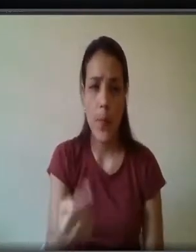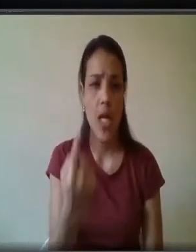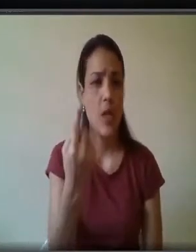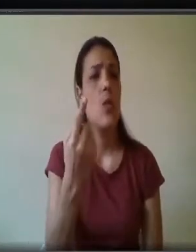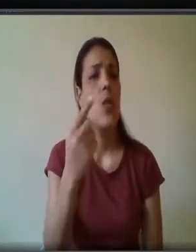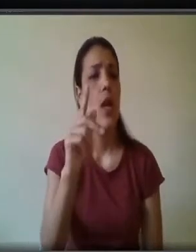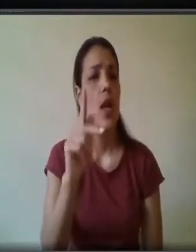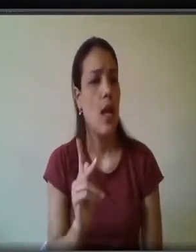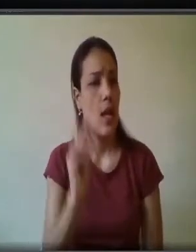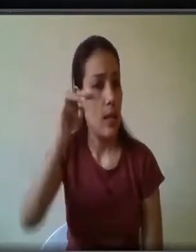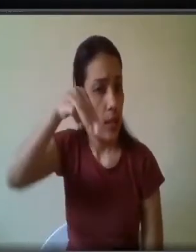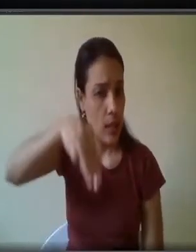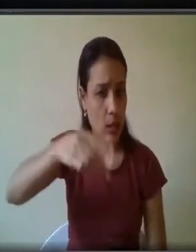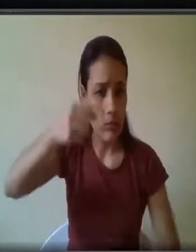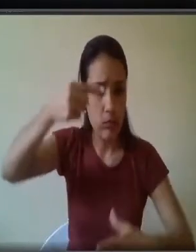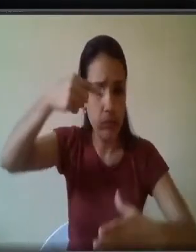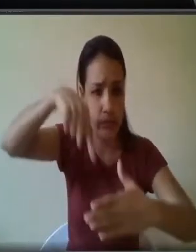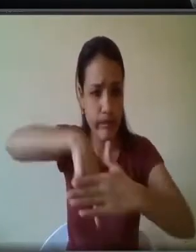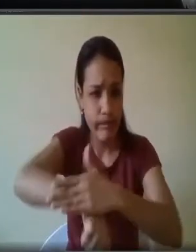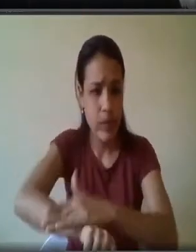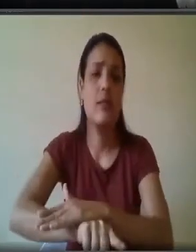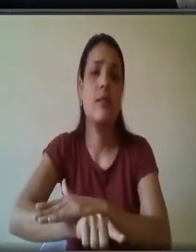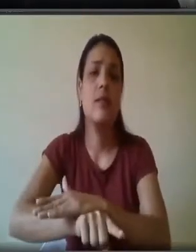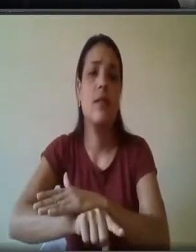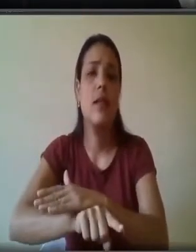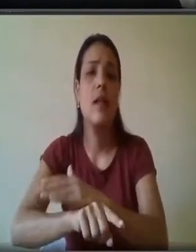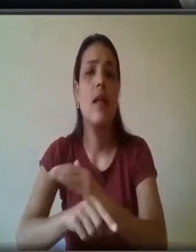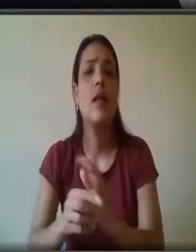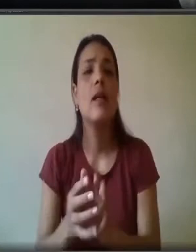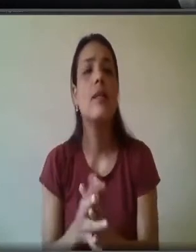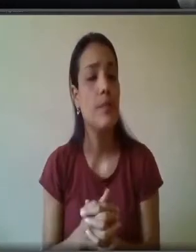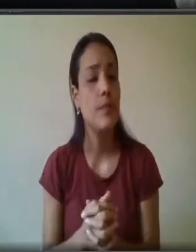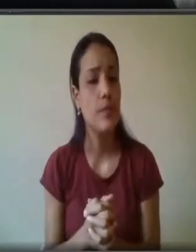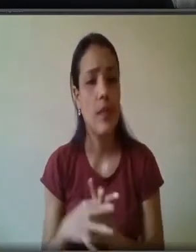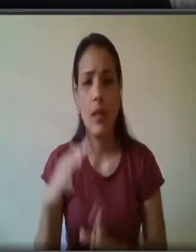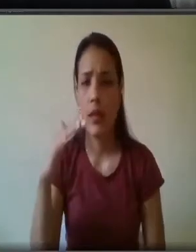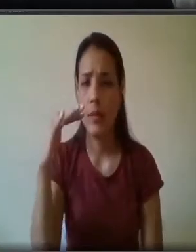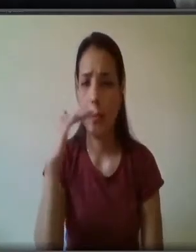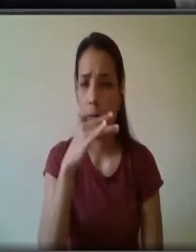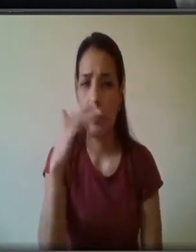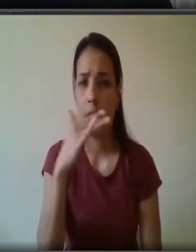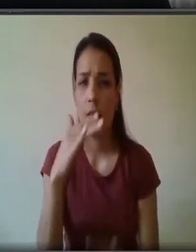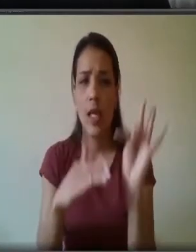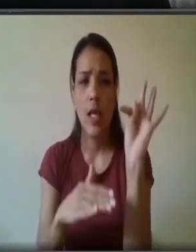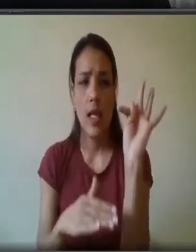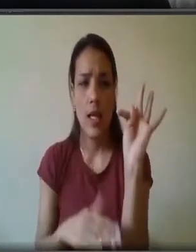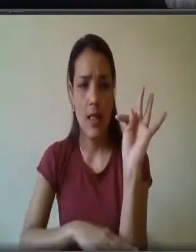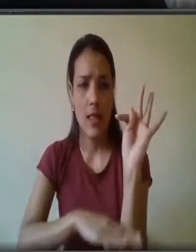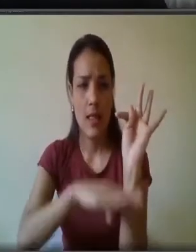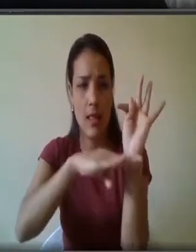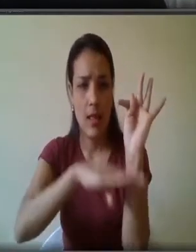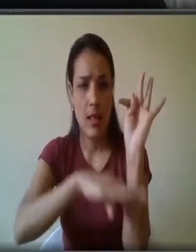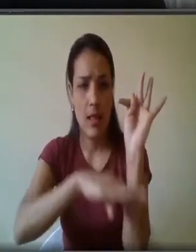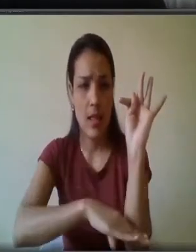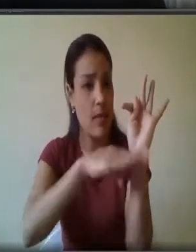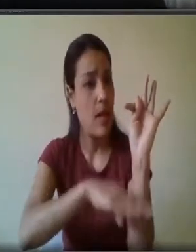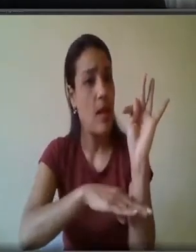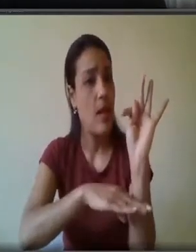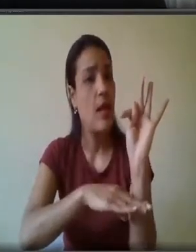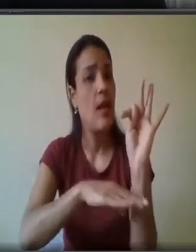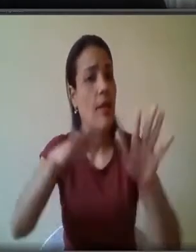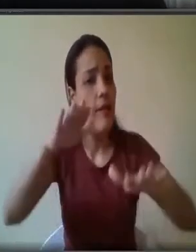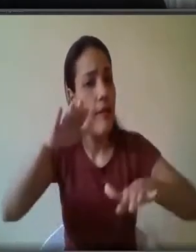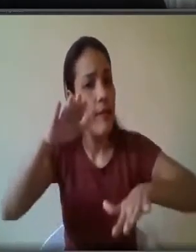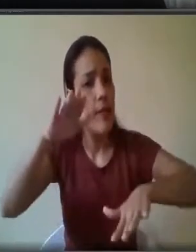profundidade, né? 4.000 quilômetros para chegar no interior da Terra. A temperatura aí hoje ela vai variar entre 4.000 e